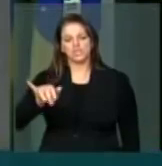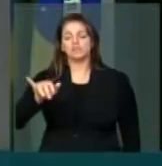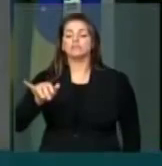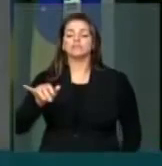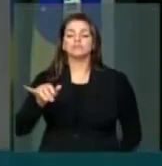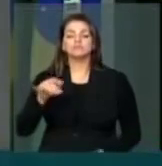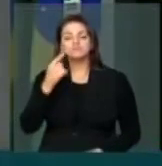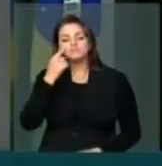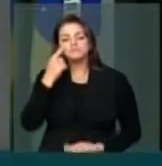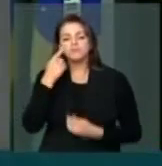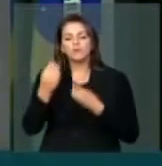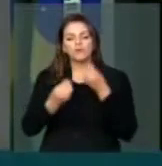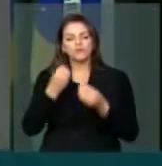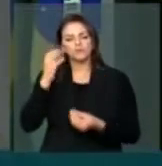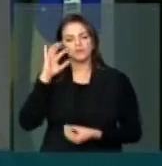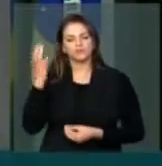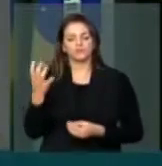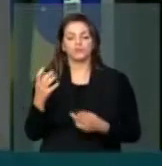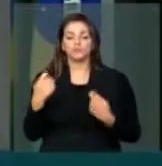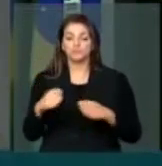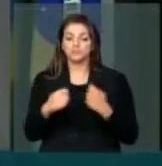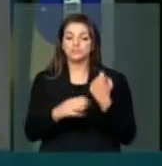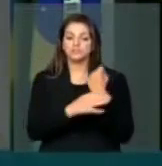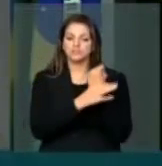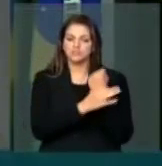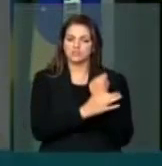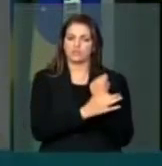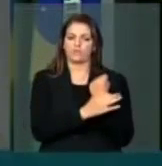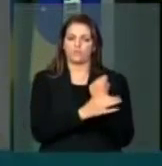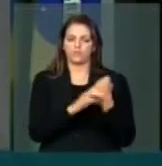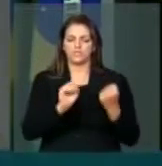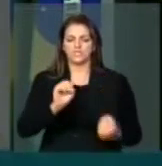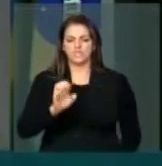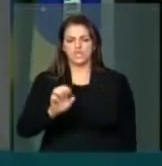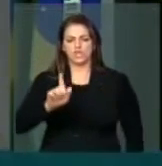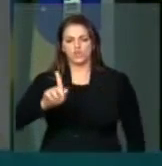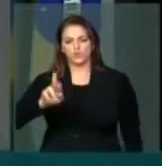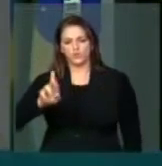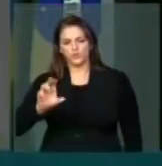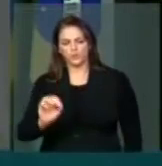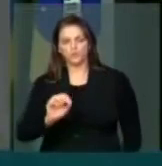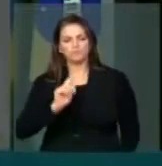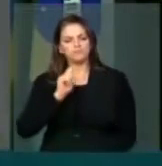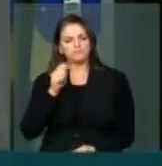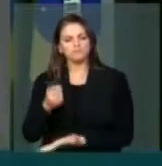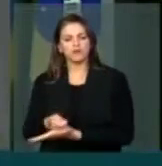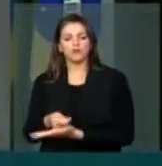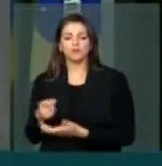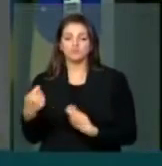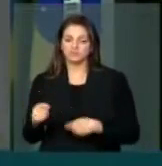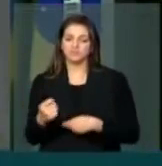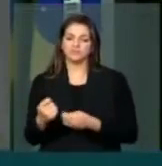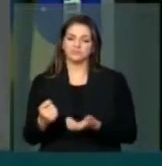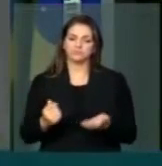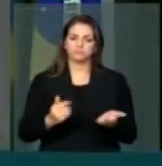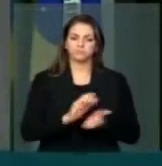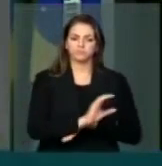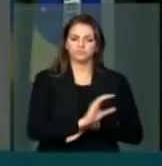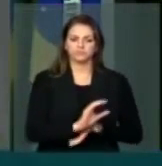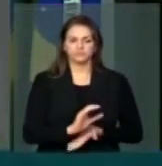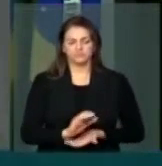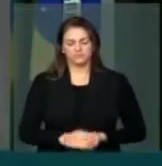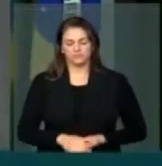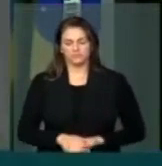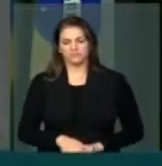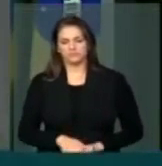pedindo providências de forma que as seguradoras, o pessoal que fez seguro com o Proagro, está tendo um tipo de cobertura. Hoje, ainda lá de Júlio